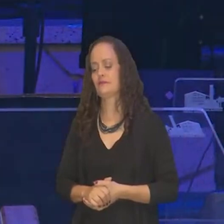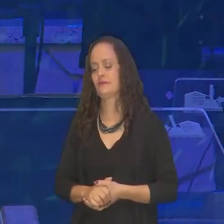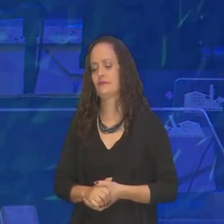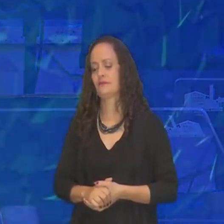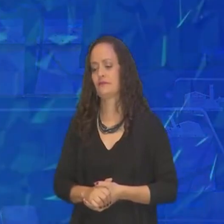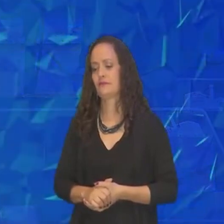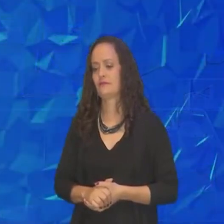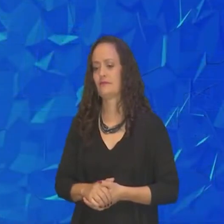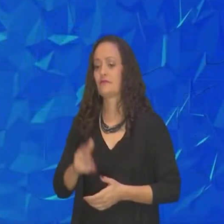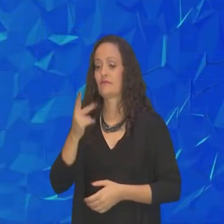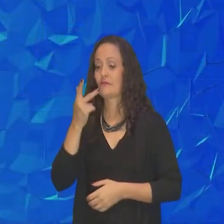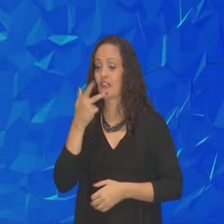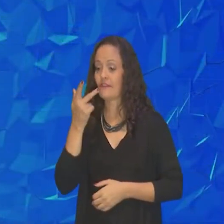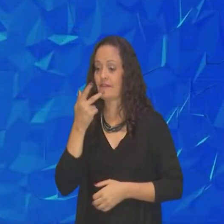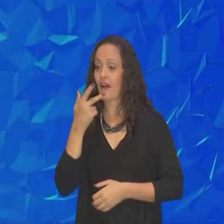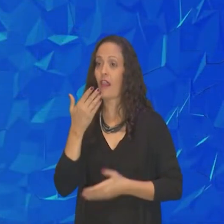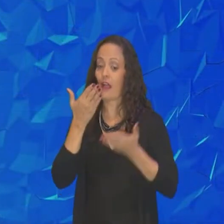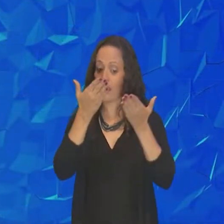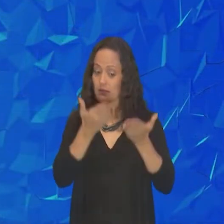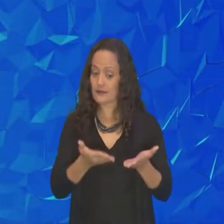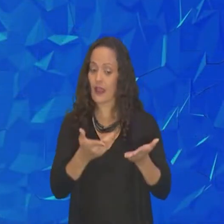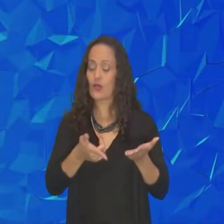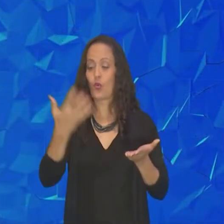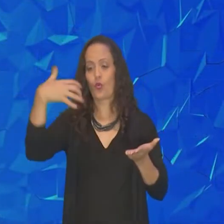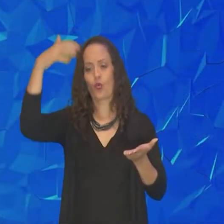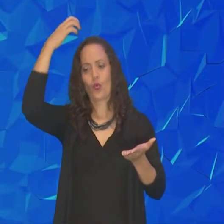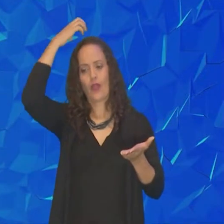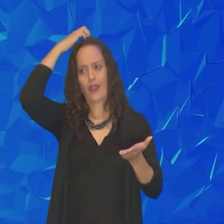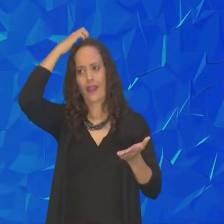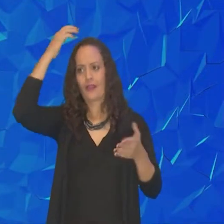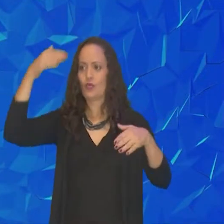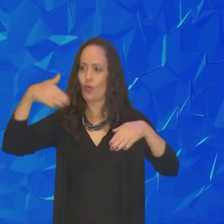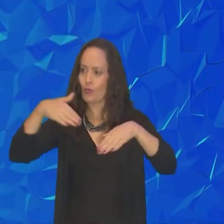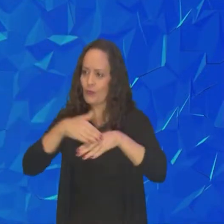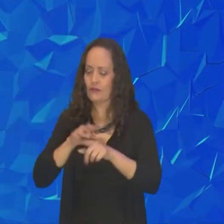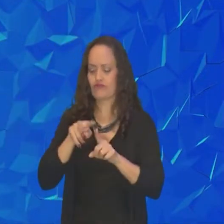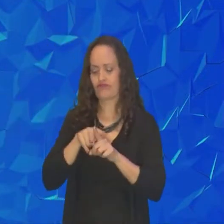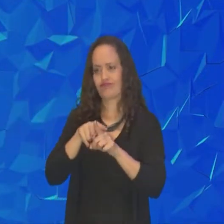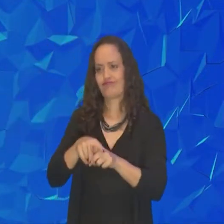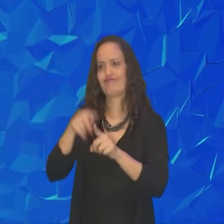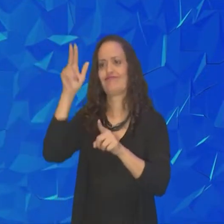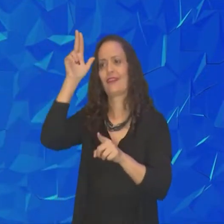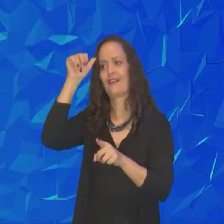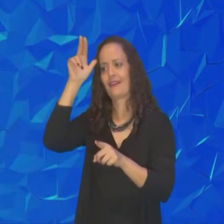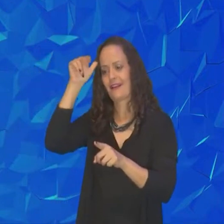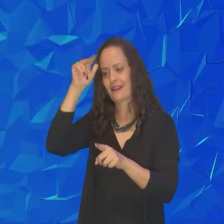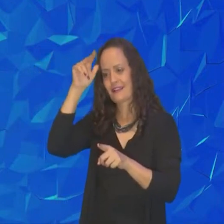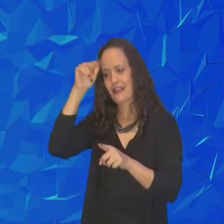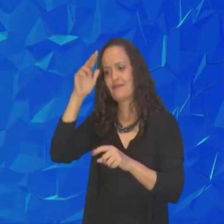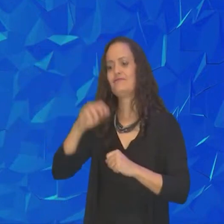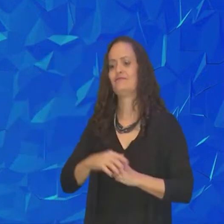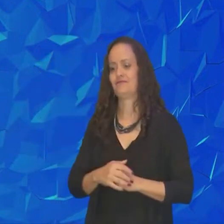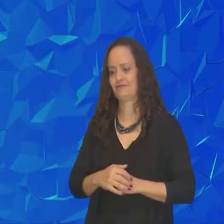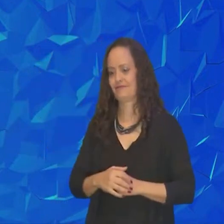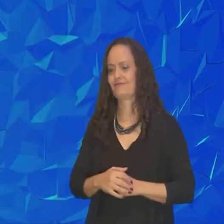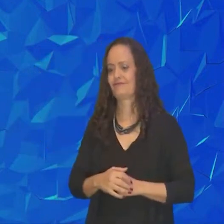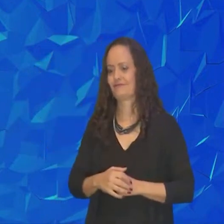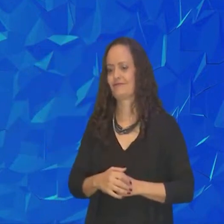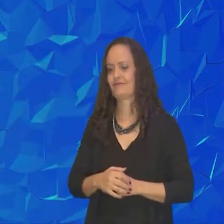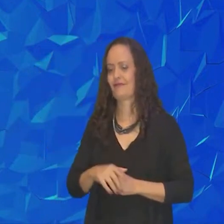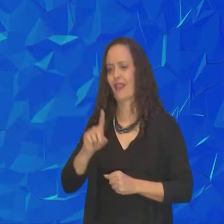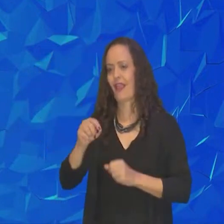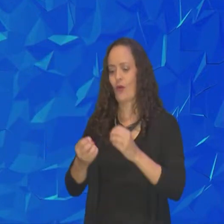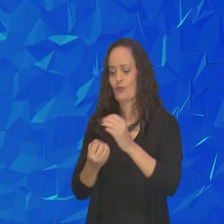Dizei à filha de Sião: eis aí te vem o teu rei, humilde, montado em jumento, num jumentinho,